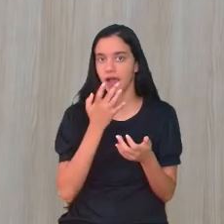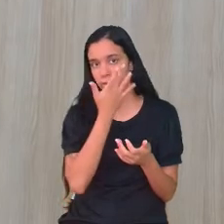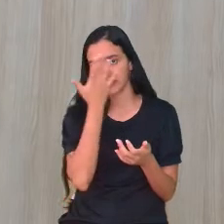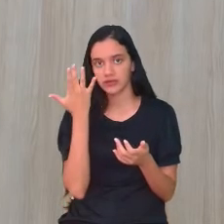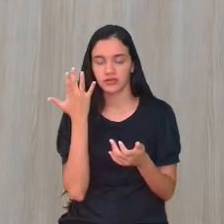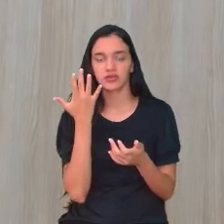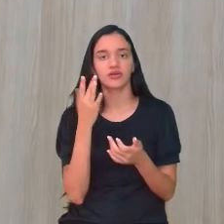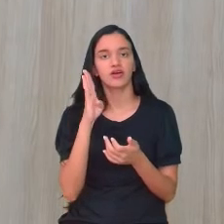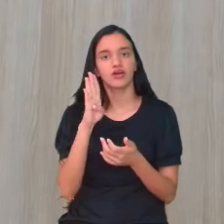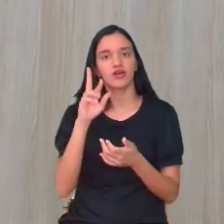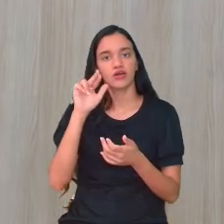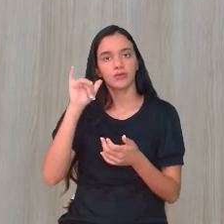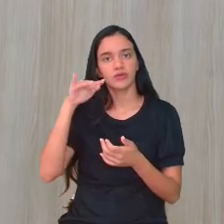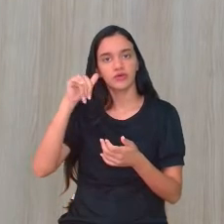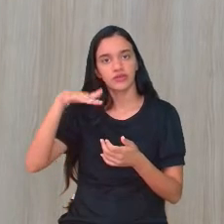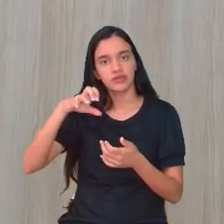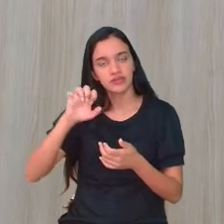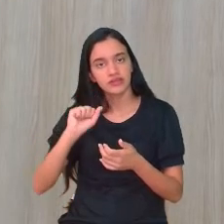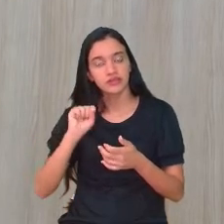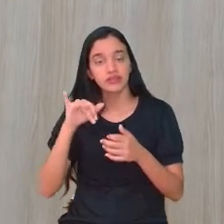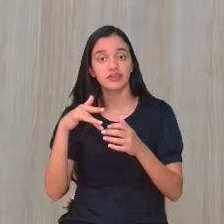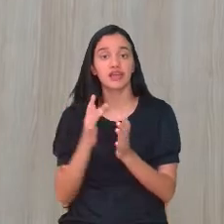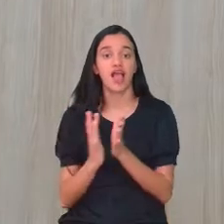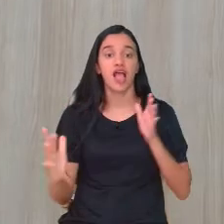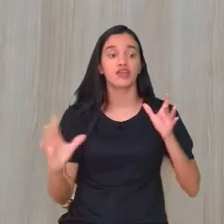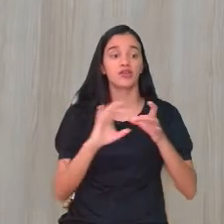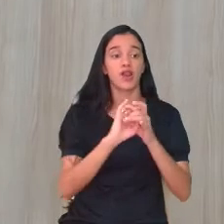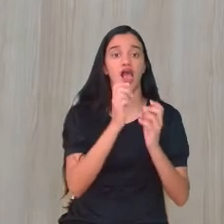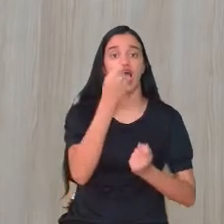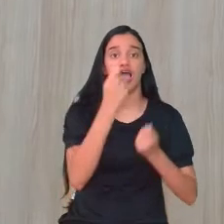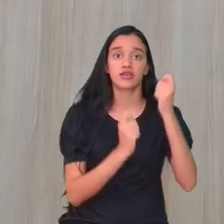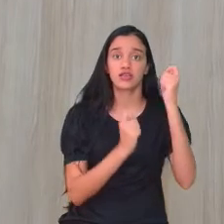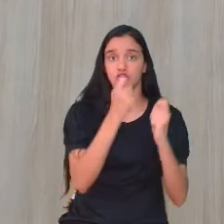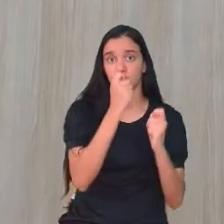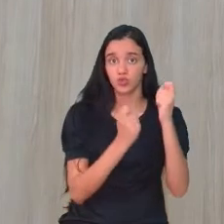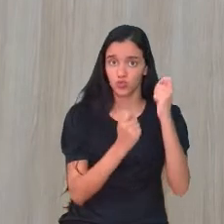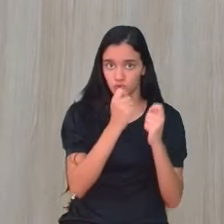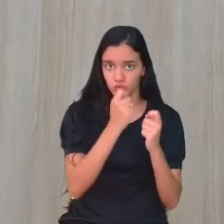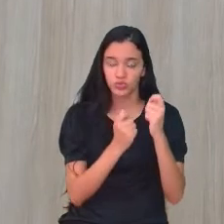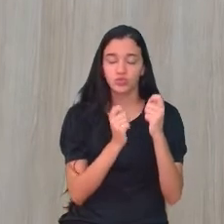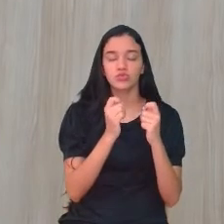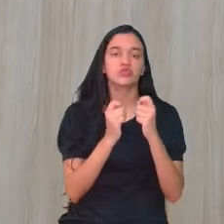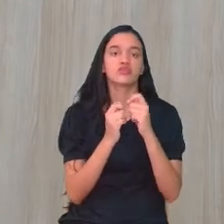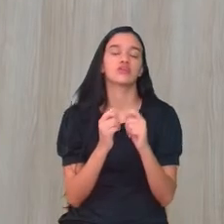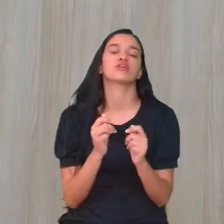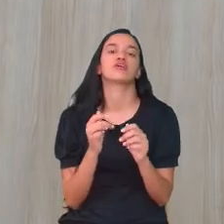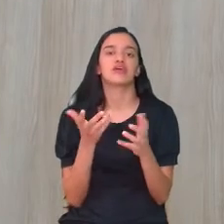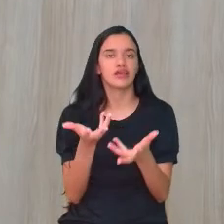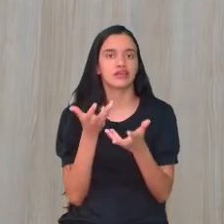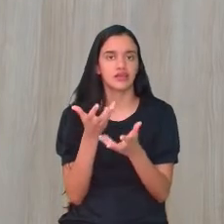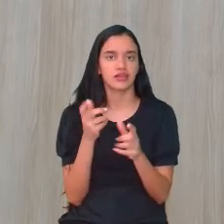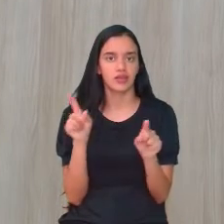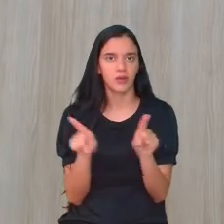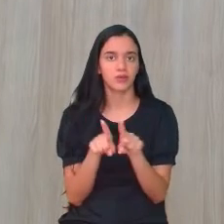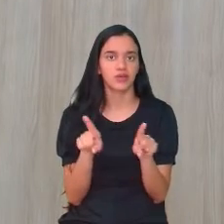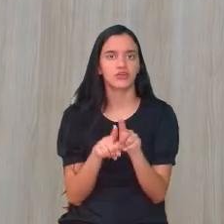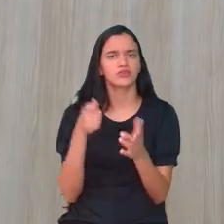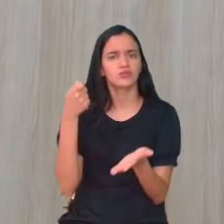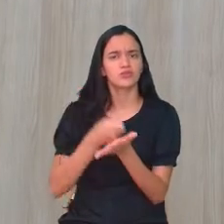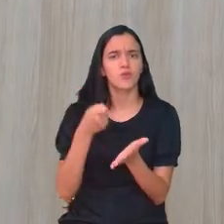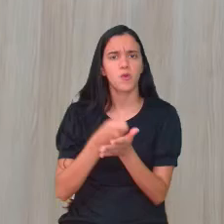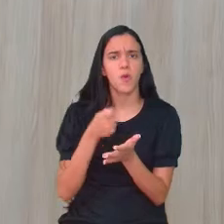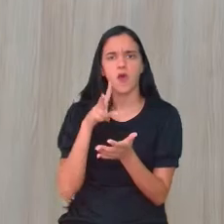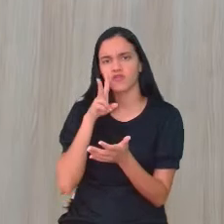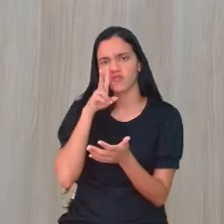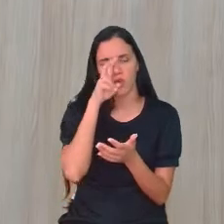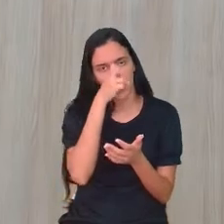né, ligada, né, à indústria, apoiou um grupo minoritário, né, e nacionalista que queria impor a ordem pela força,